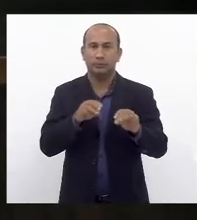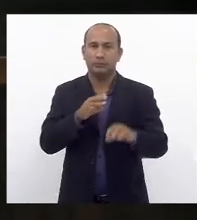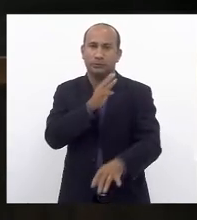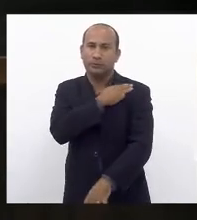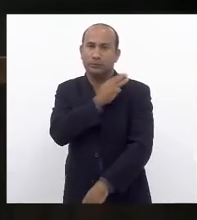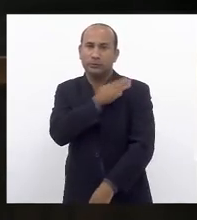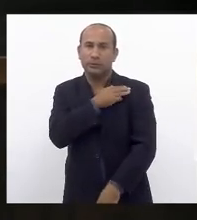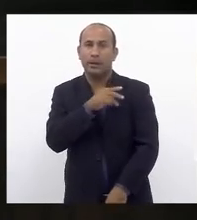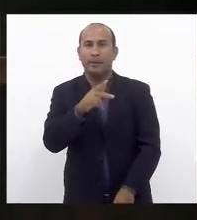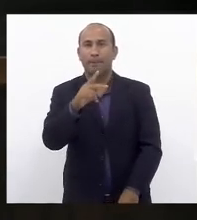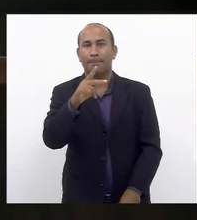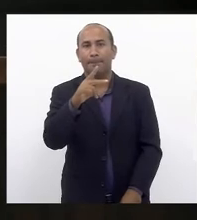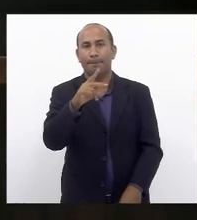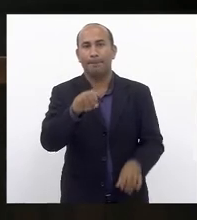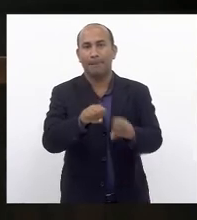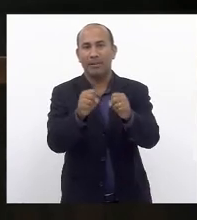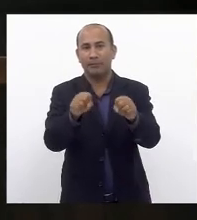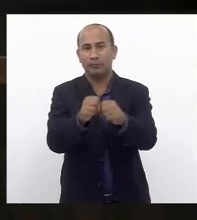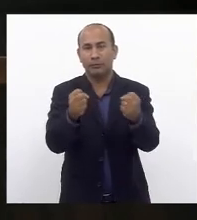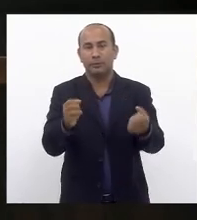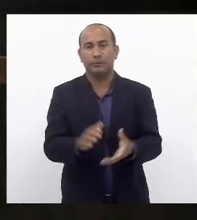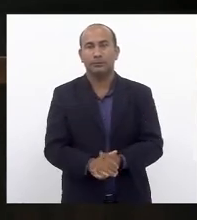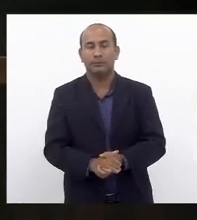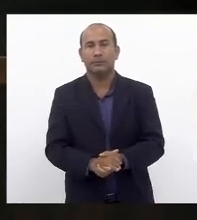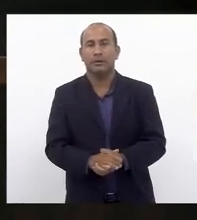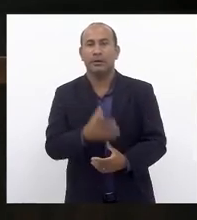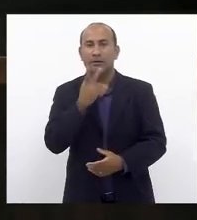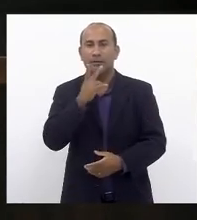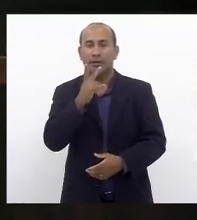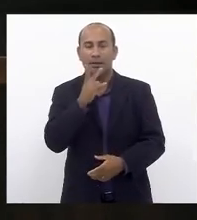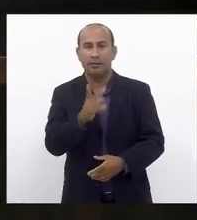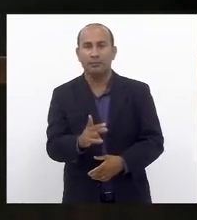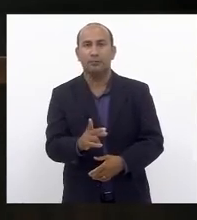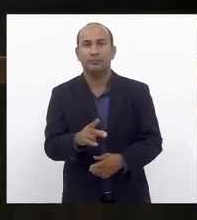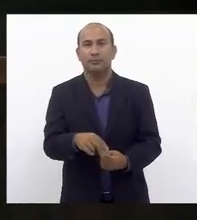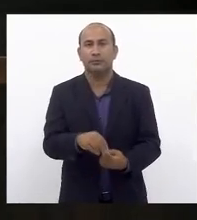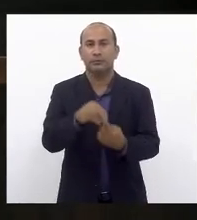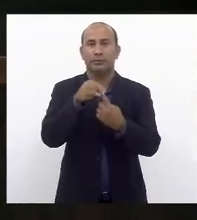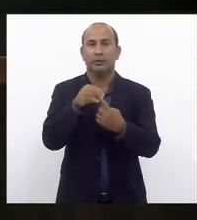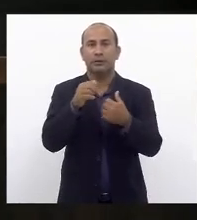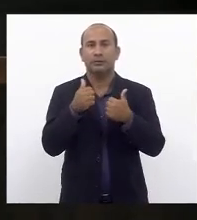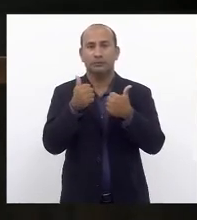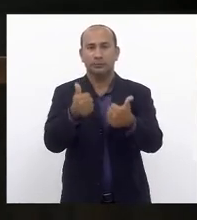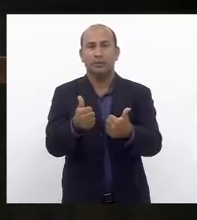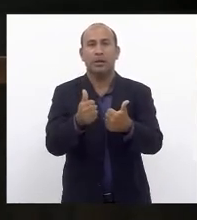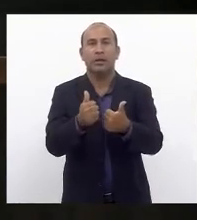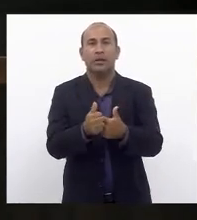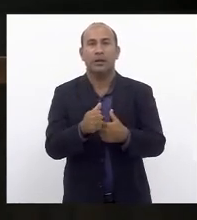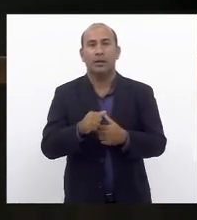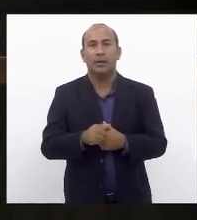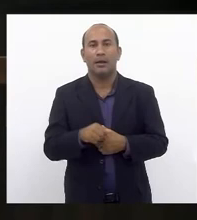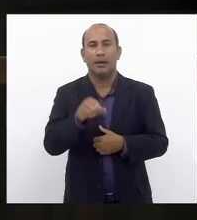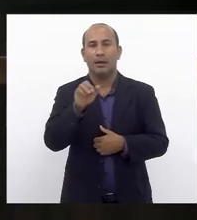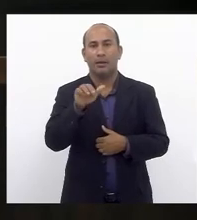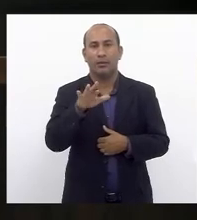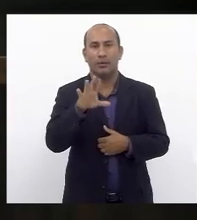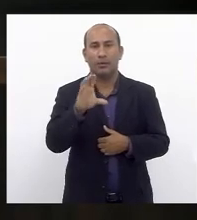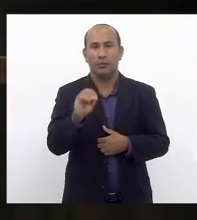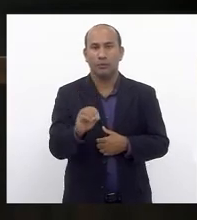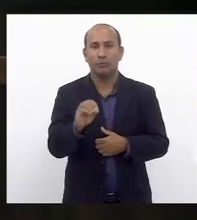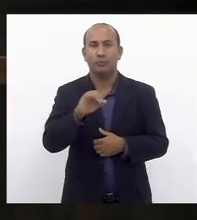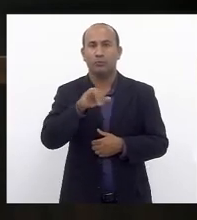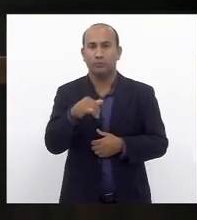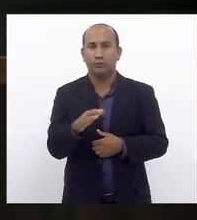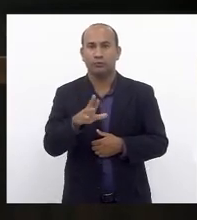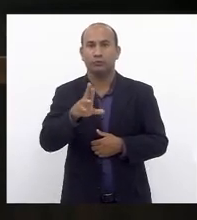no bairro da Pavuna. Pareceres da comissão de indicação legislativa favorável. Relator, deputado Eurico Júnior. Em votação, senhores que